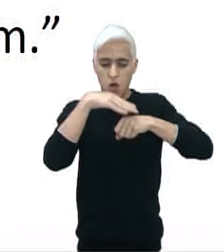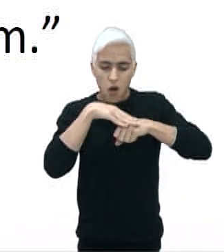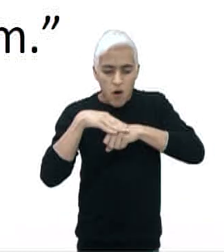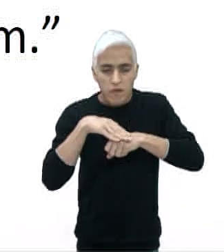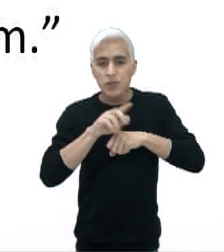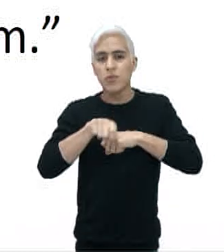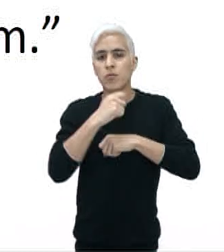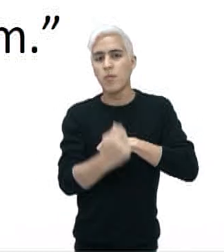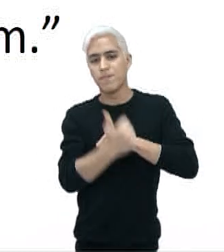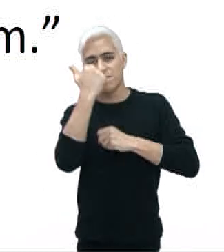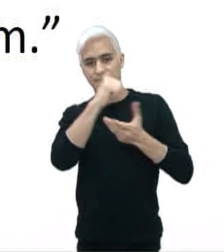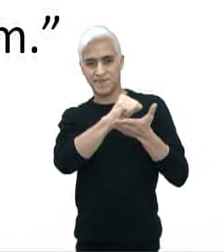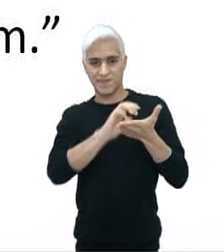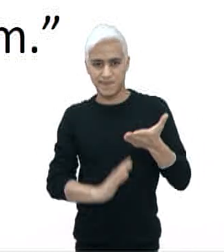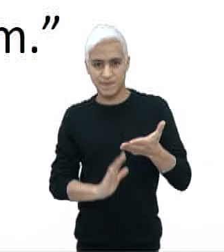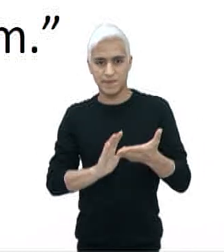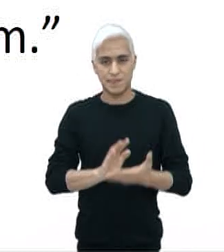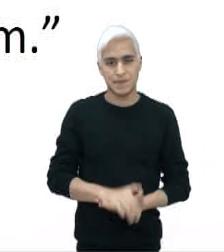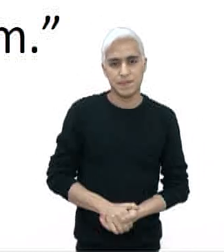exercício.